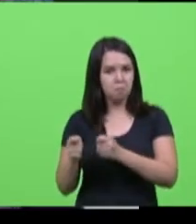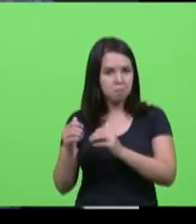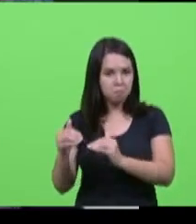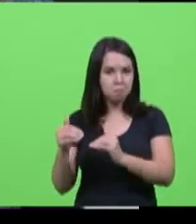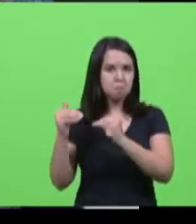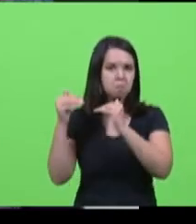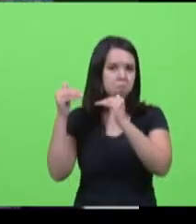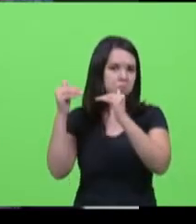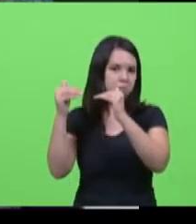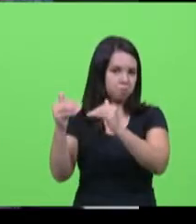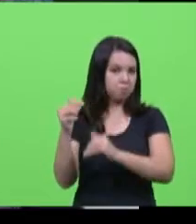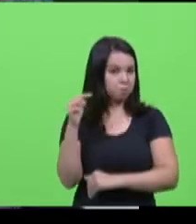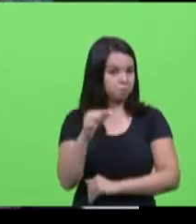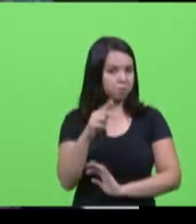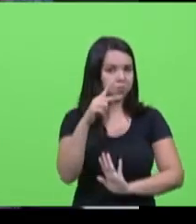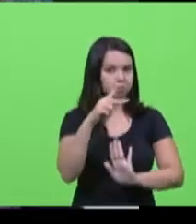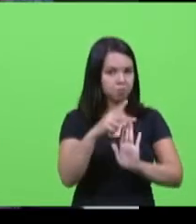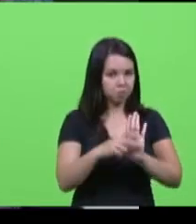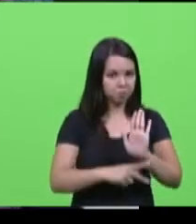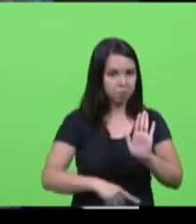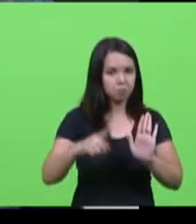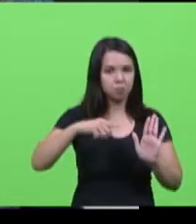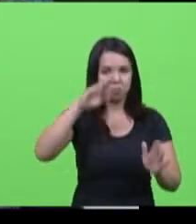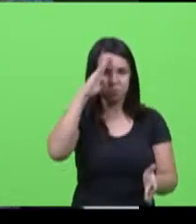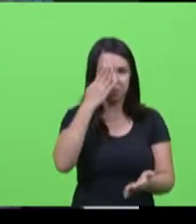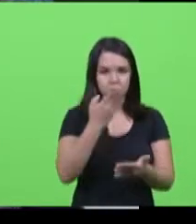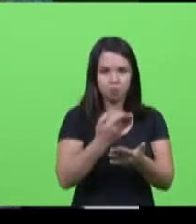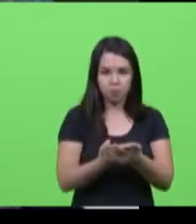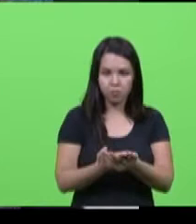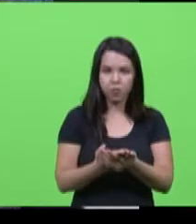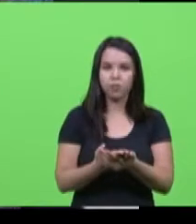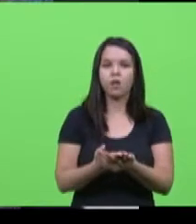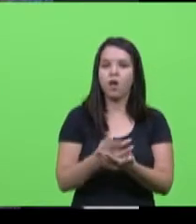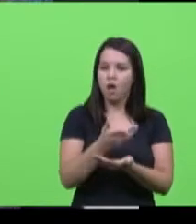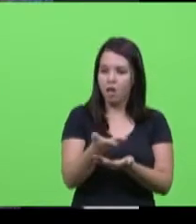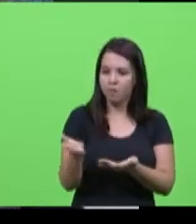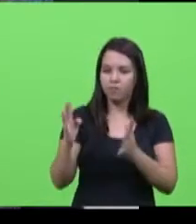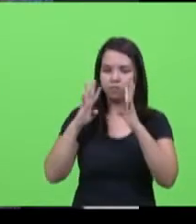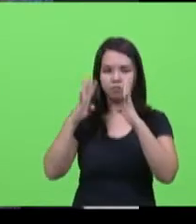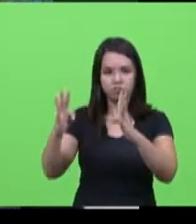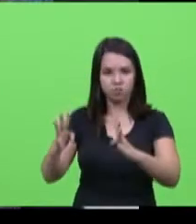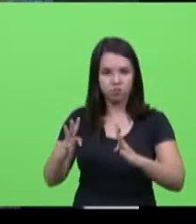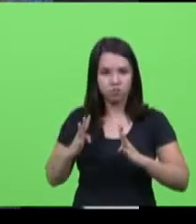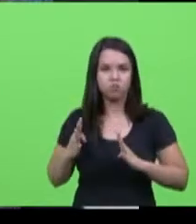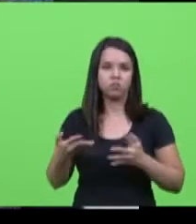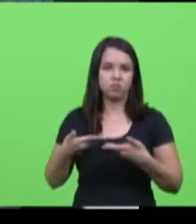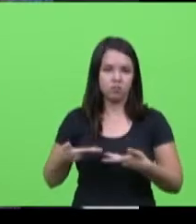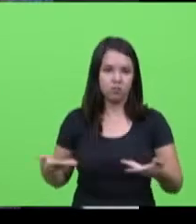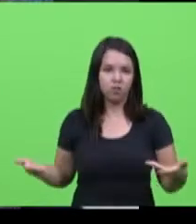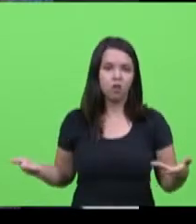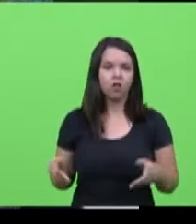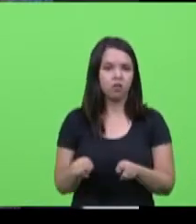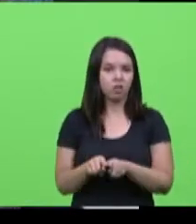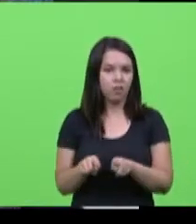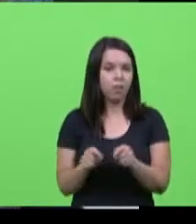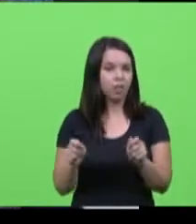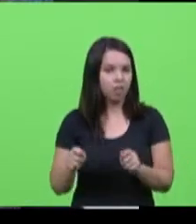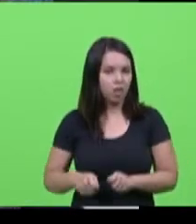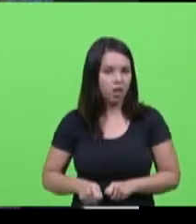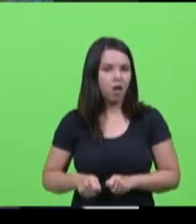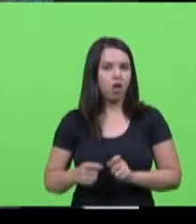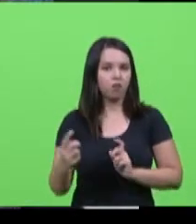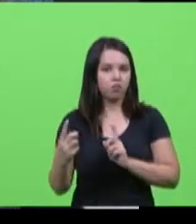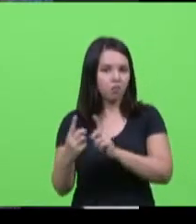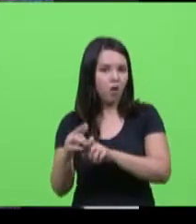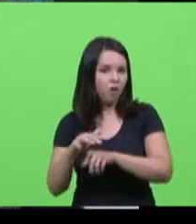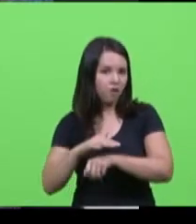projeto, nós acreditamos que seremos ouvidos, então, pelo governo, teremos também condições de conversar com o secretário,